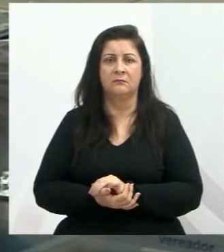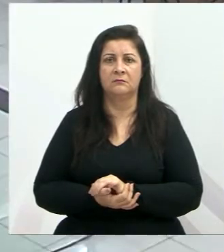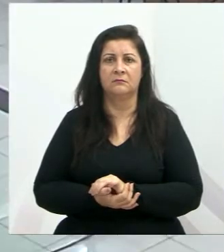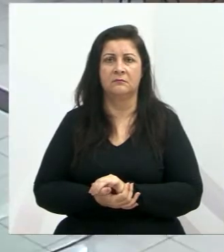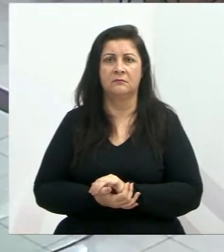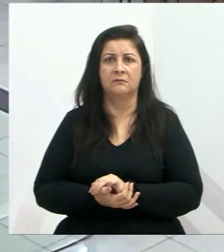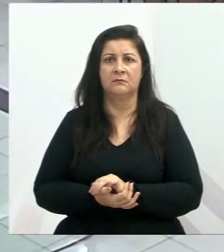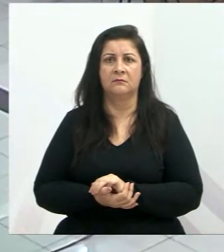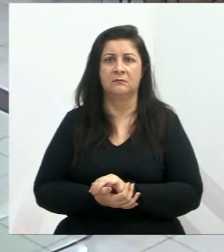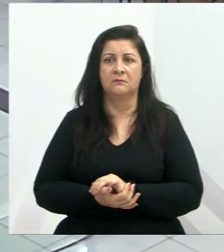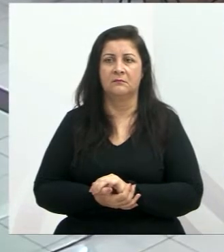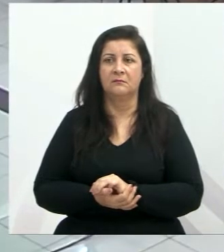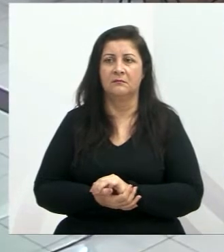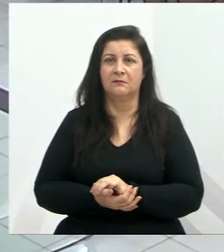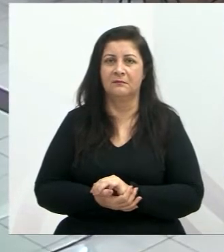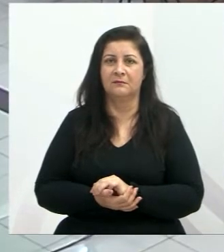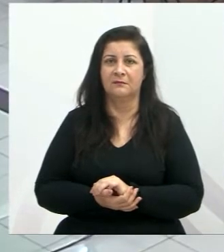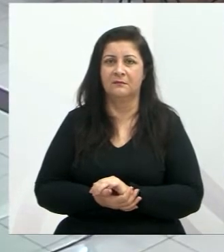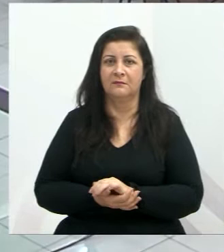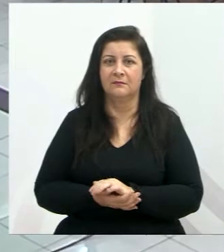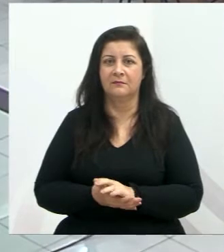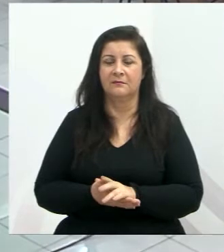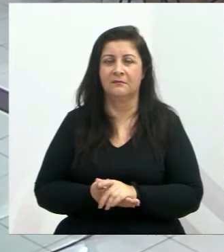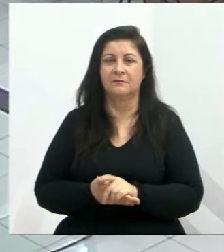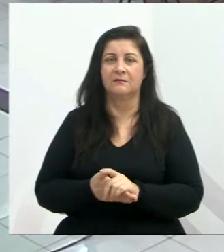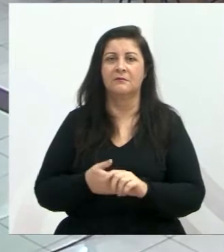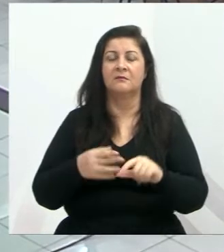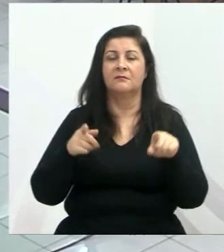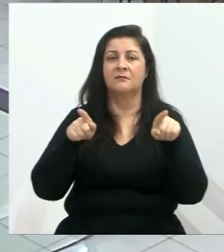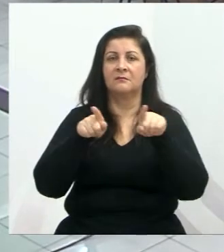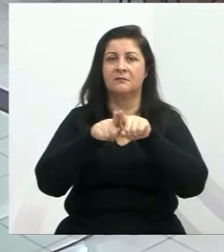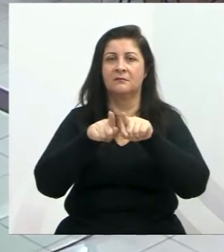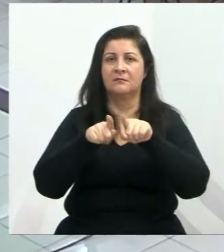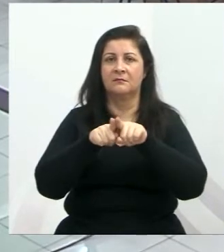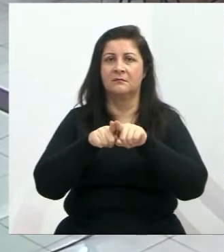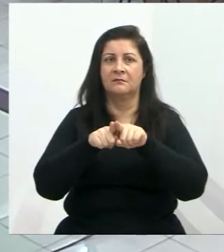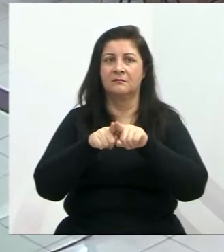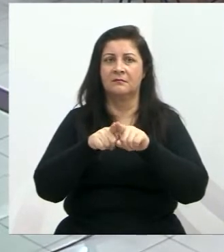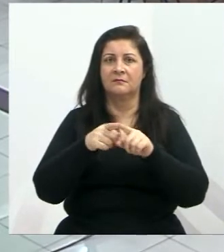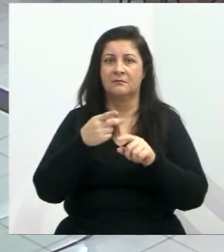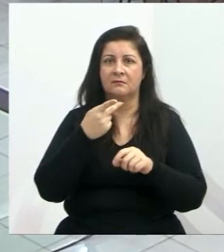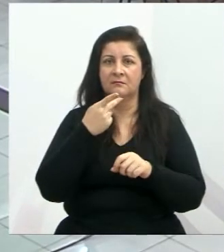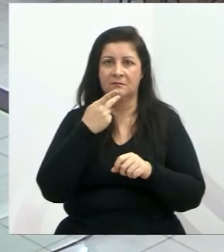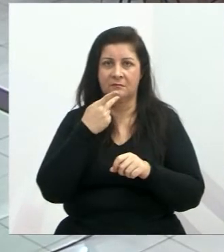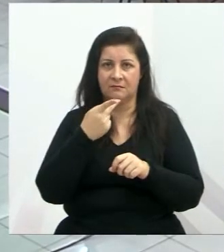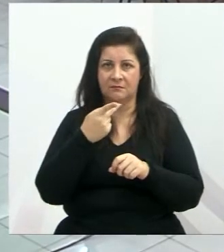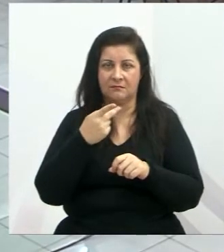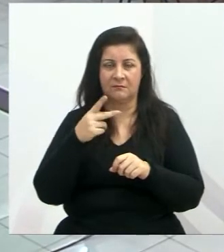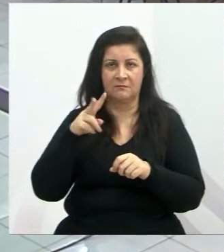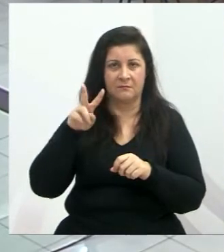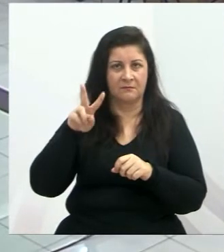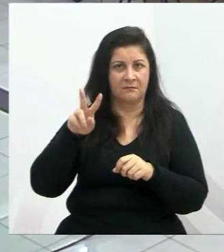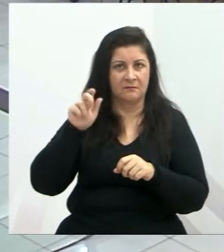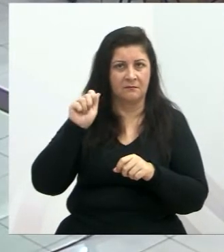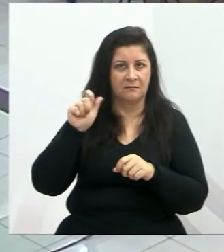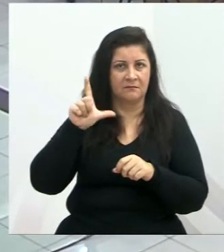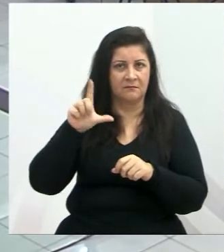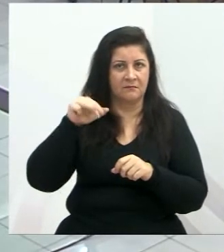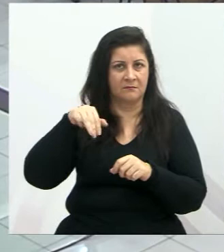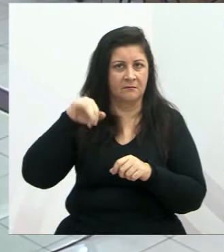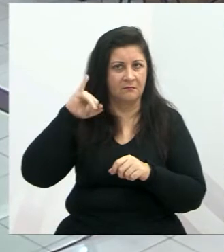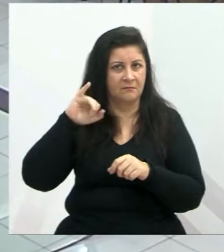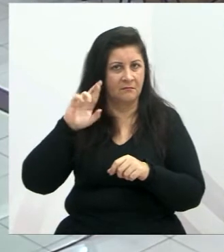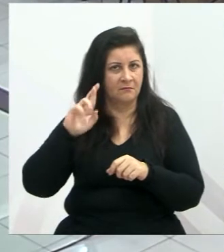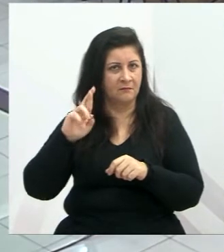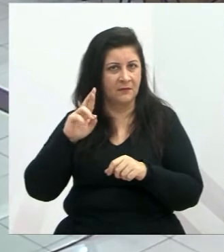também cumprimentar aqui quem subscreveu, né, e dizer ao vereador Valmir que está sim, vereador Valmir. Se você observar aí, é na